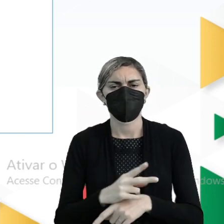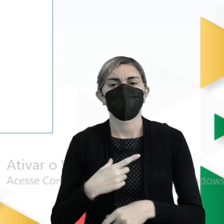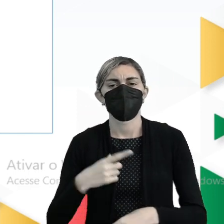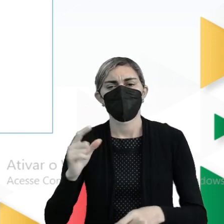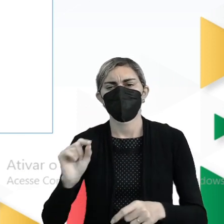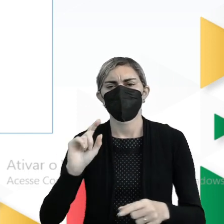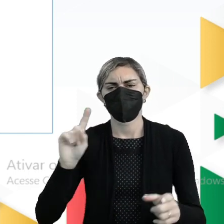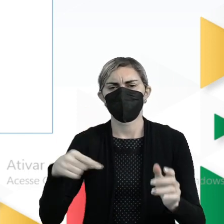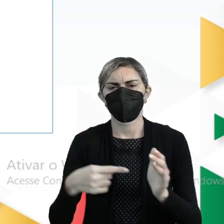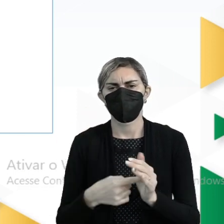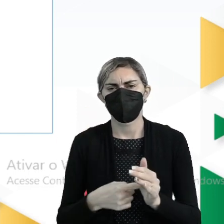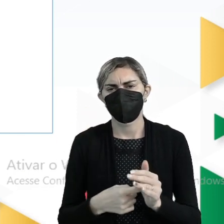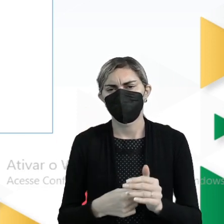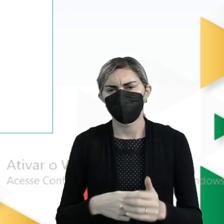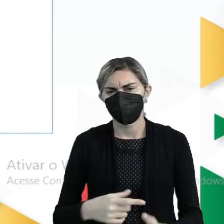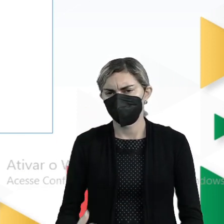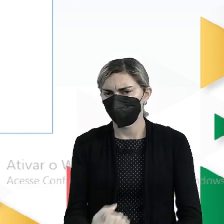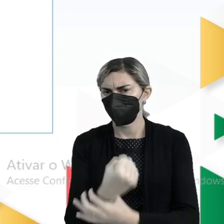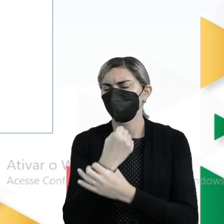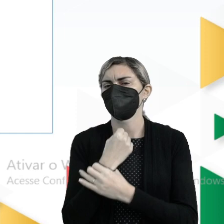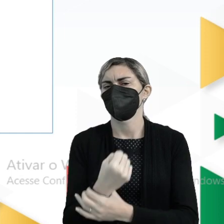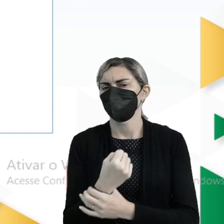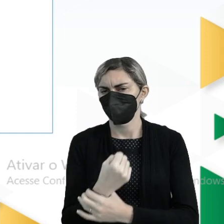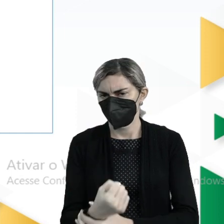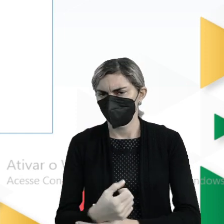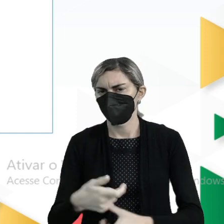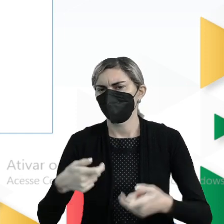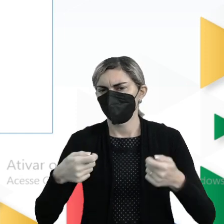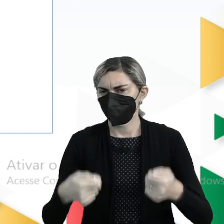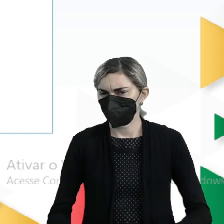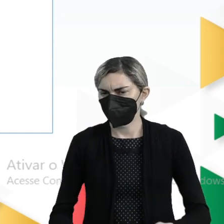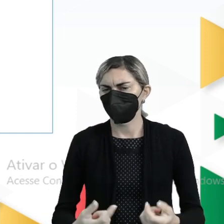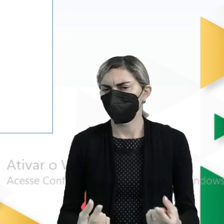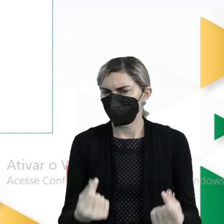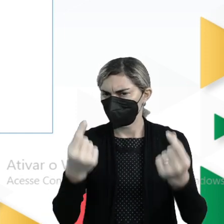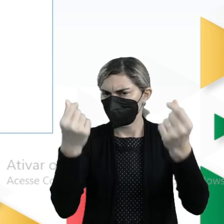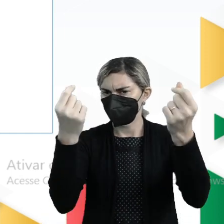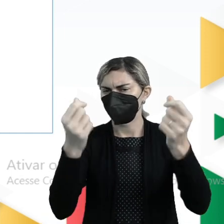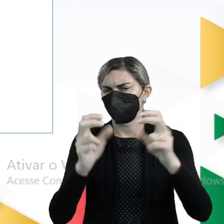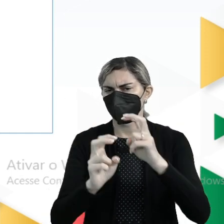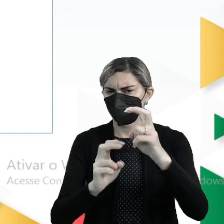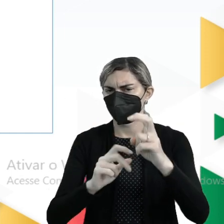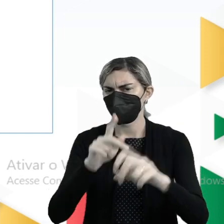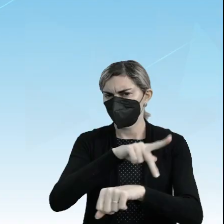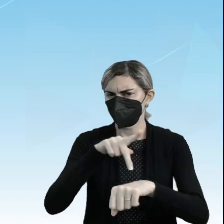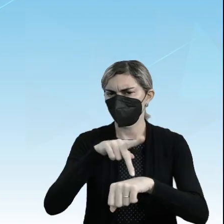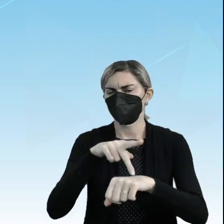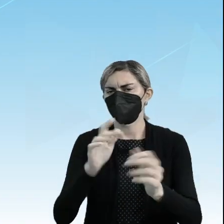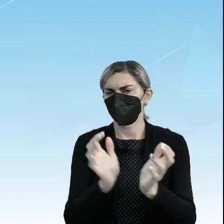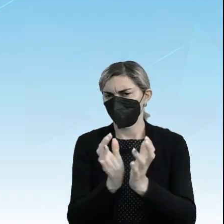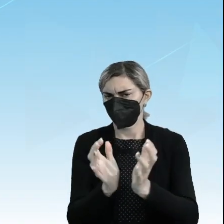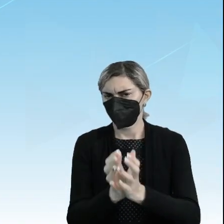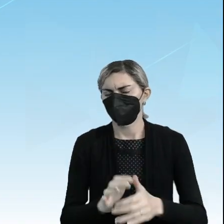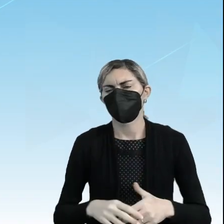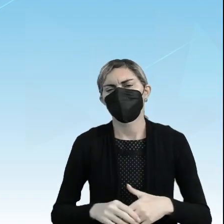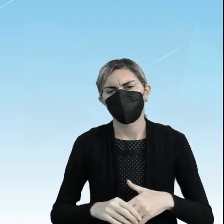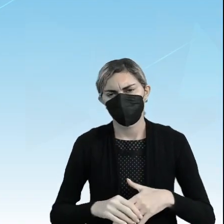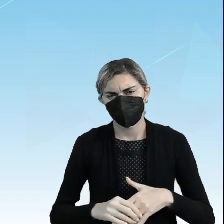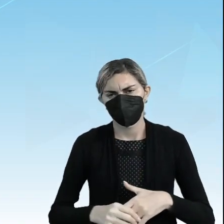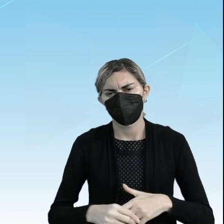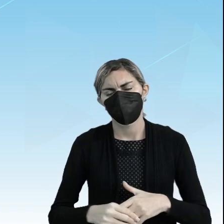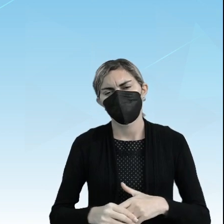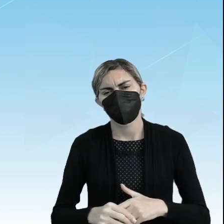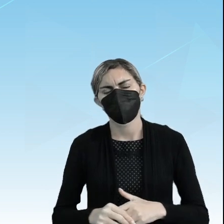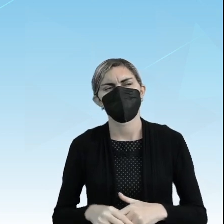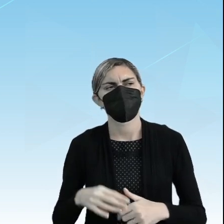tomada com o objetivo de garantir a estabilidade econômica dos 5 países que fazem parte do BRICS agora,